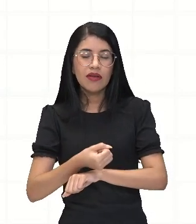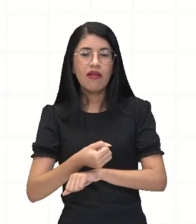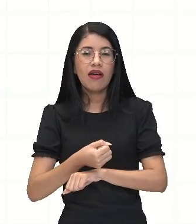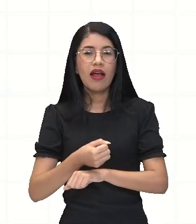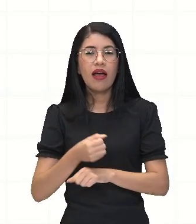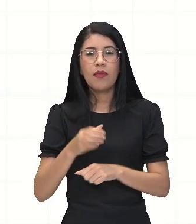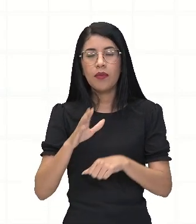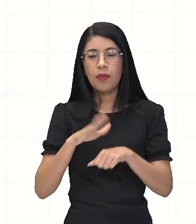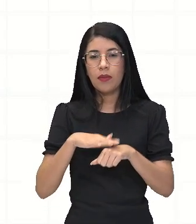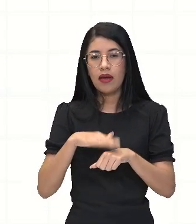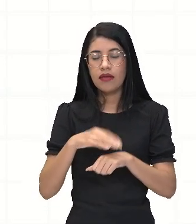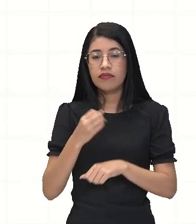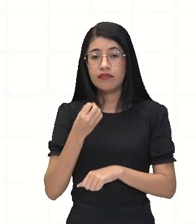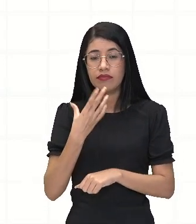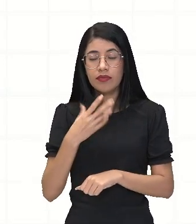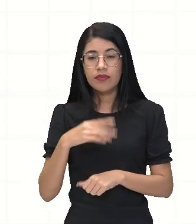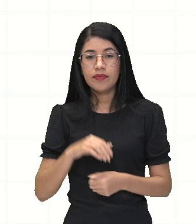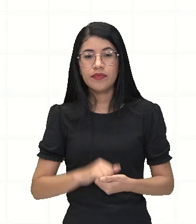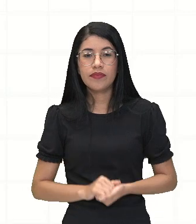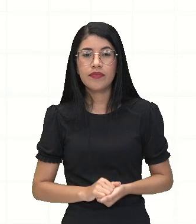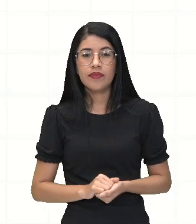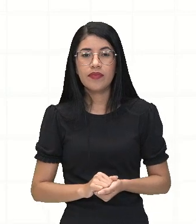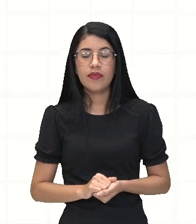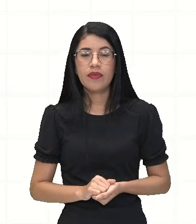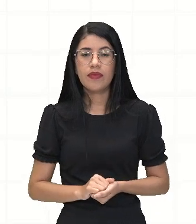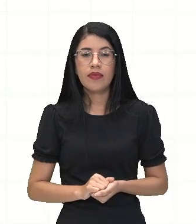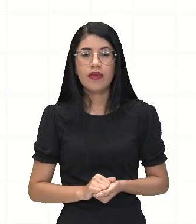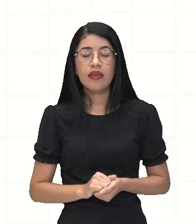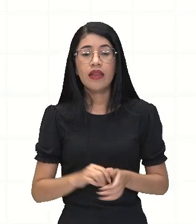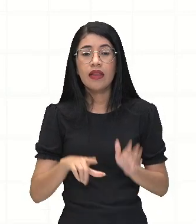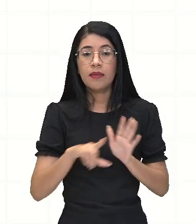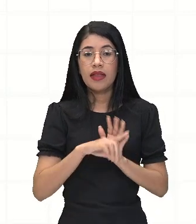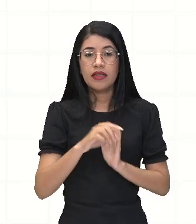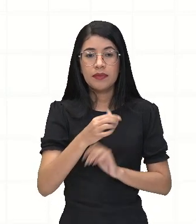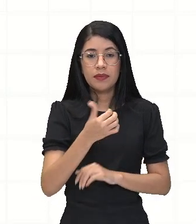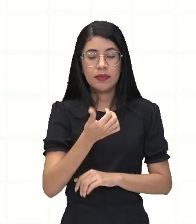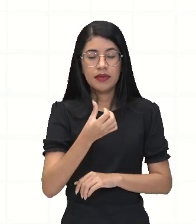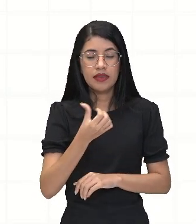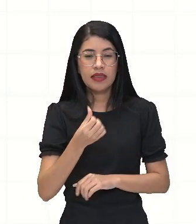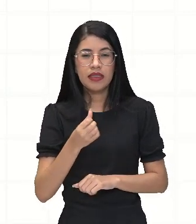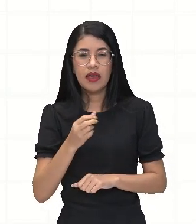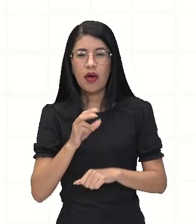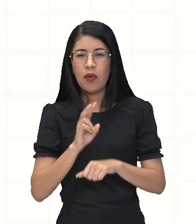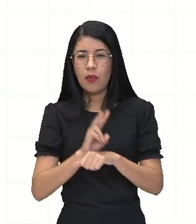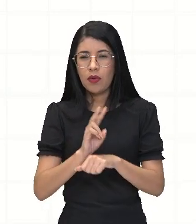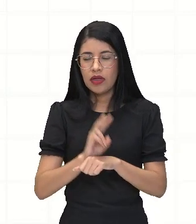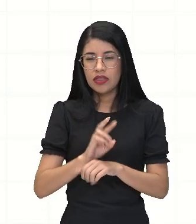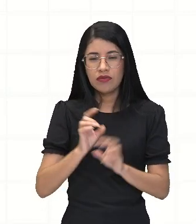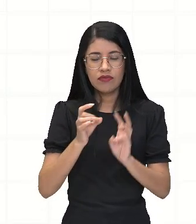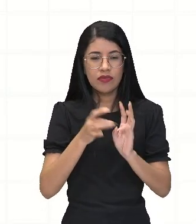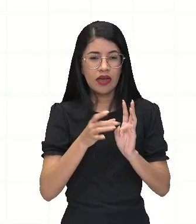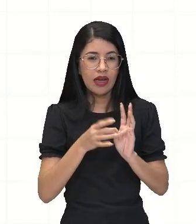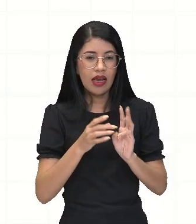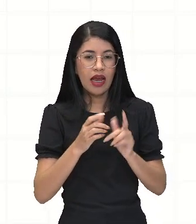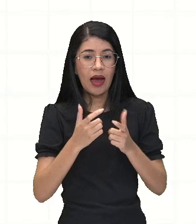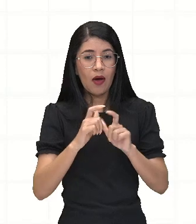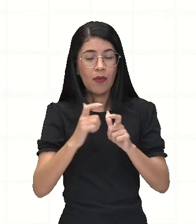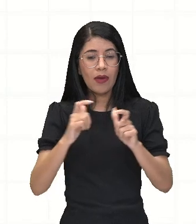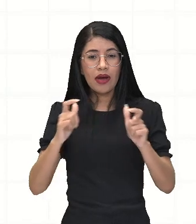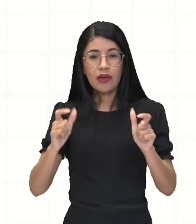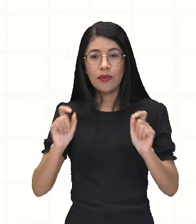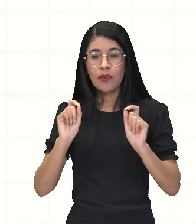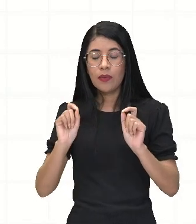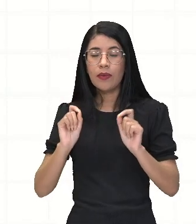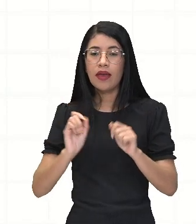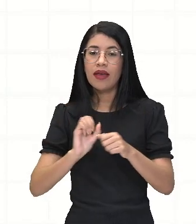benefício. Além disso, a lei de 1611, ao invés de proteger os indígenas, acabou ampliando ainda mais a